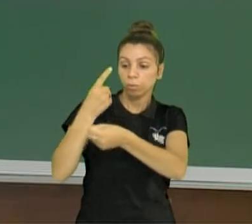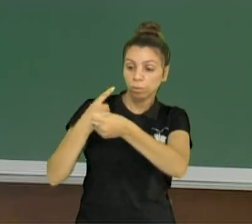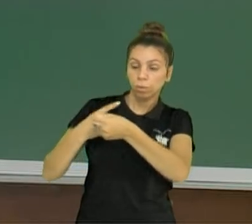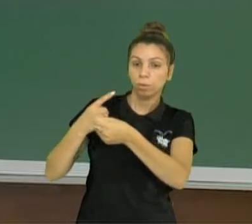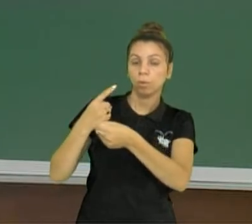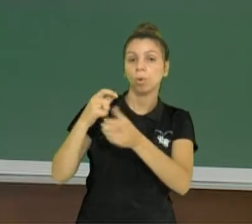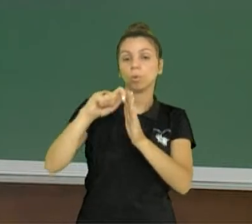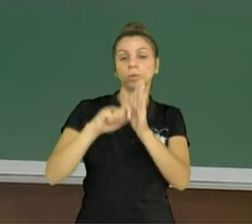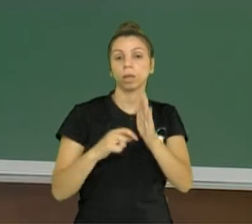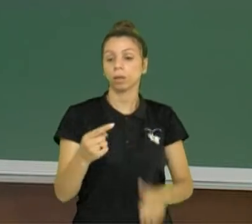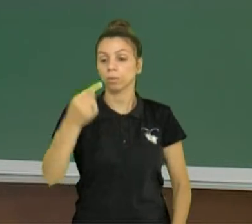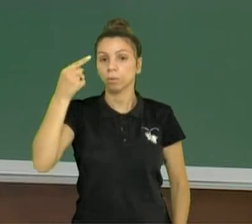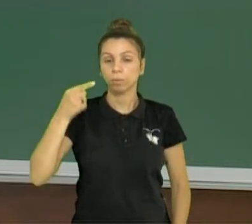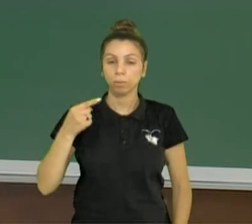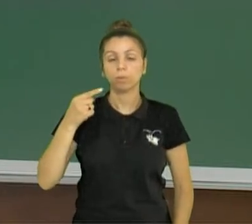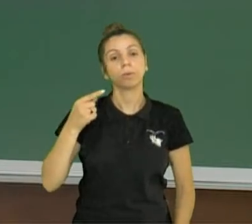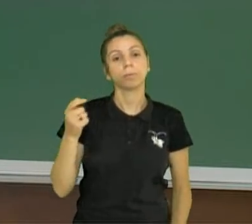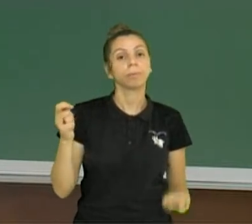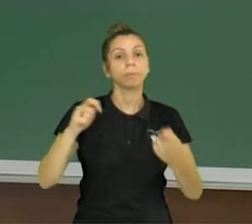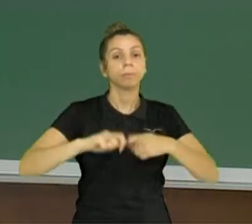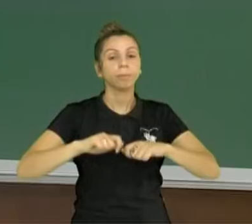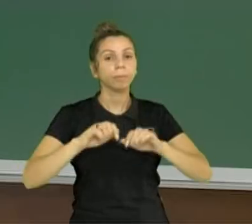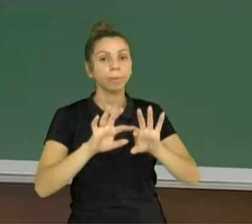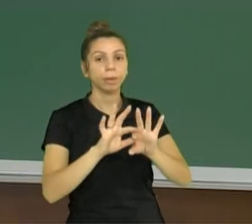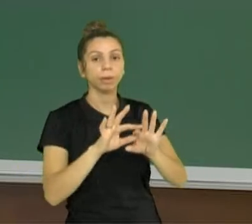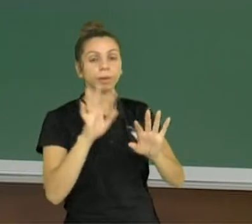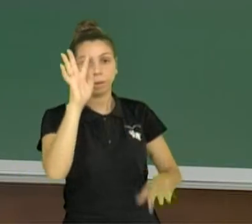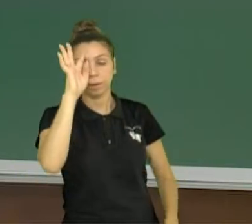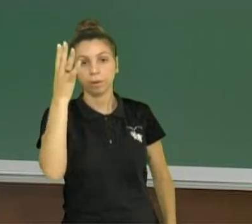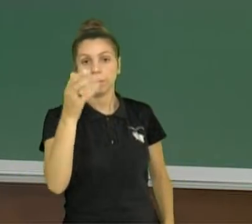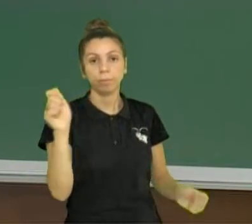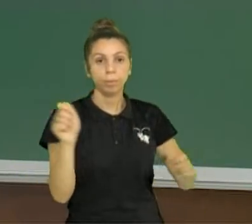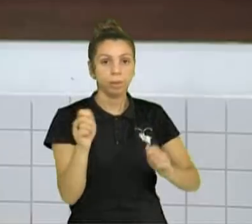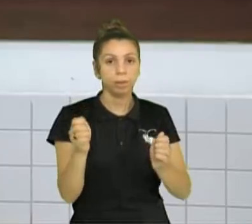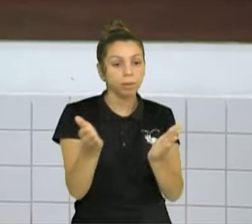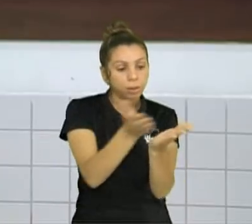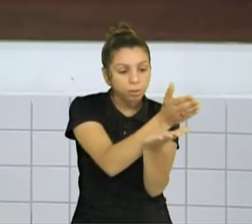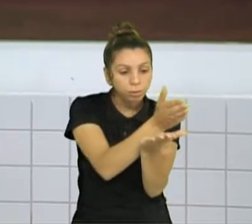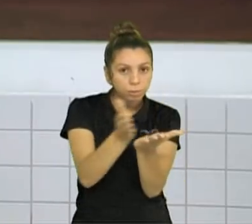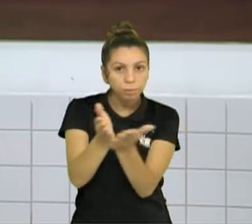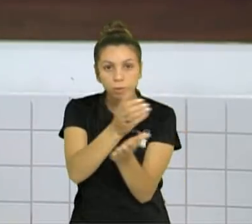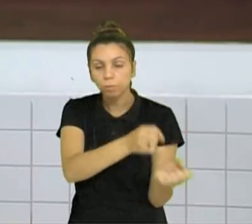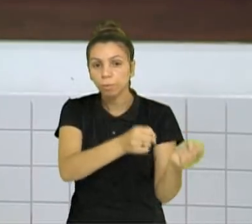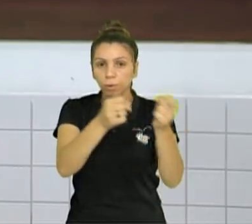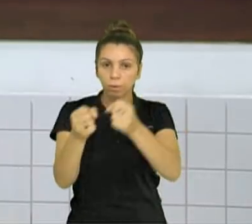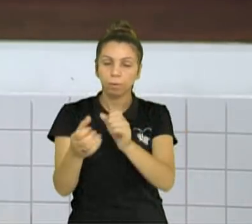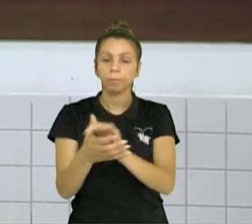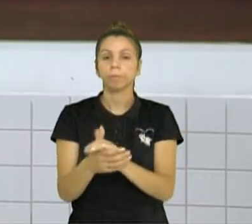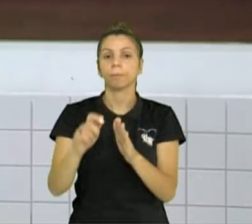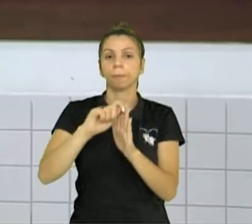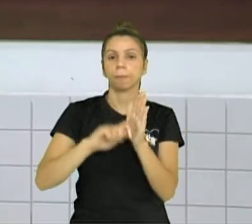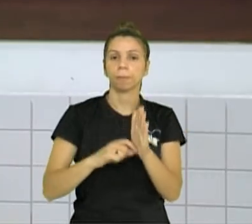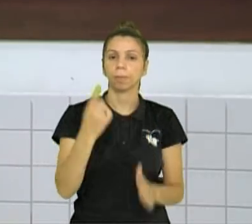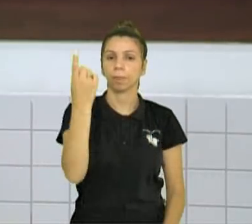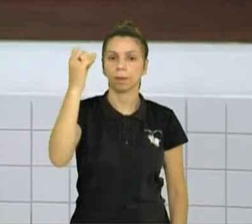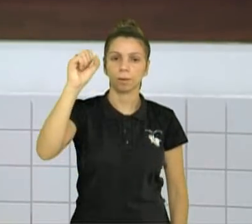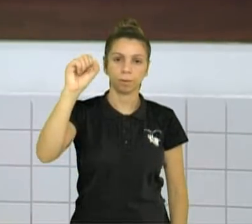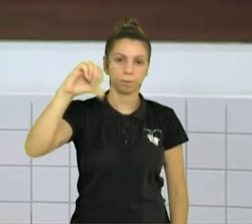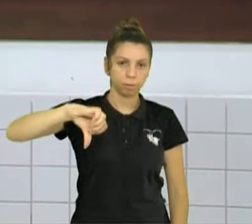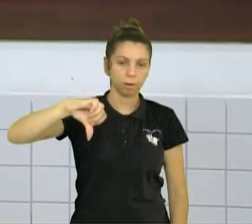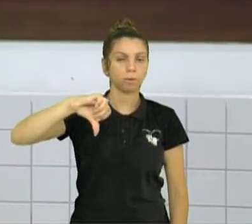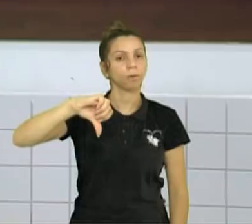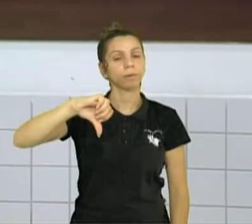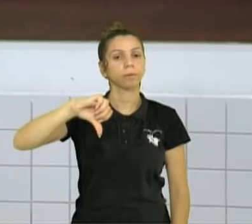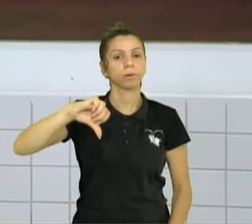século XVIII, Montesquieu falava que para resolver o problema tinha que dividir os poderes. No século XIX, vários pensadores de